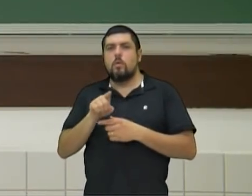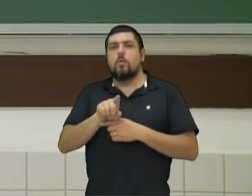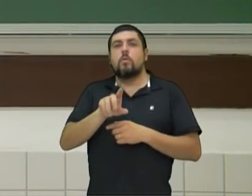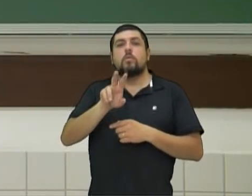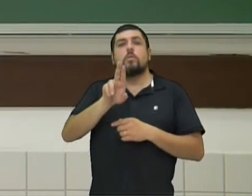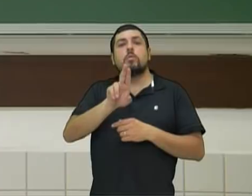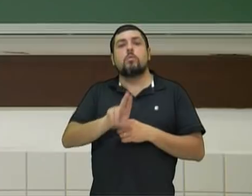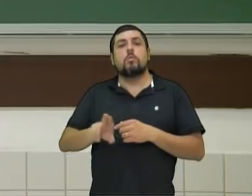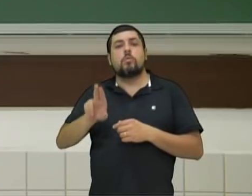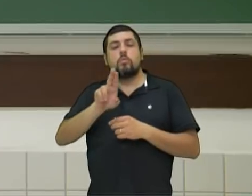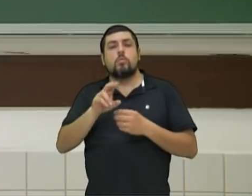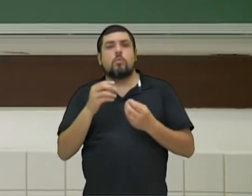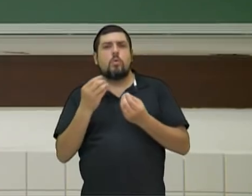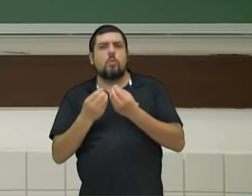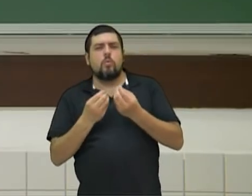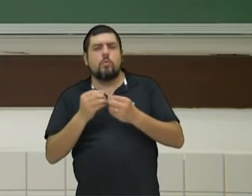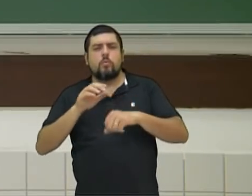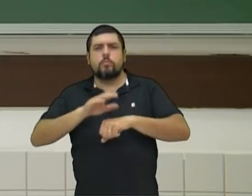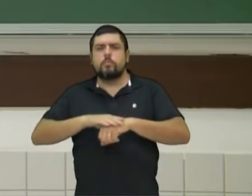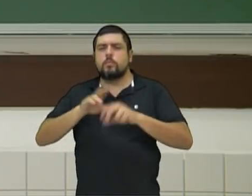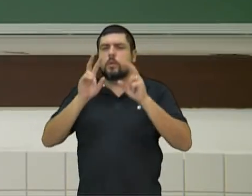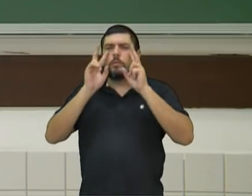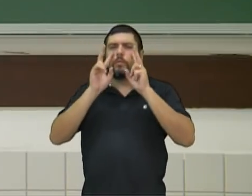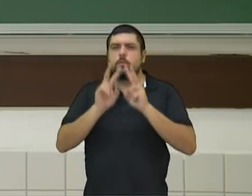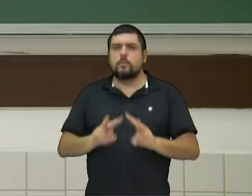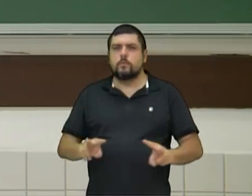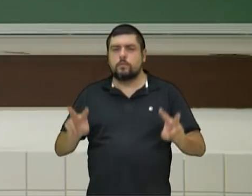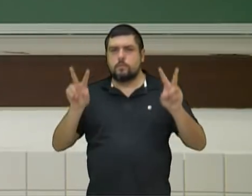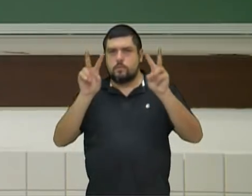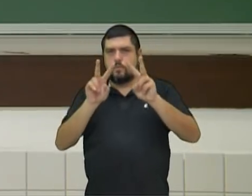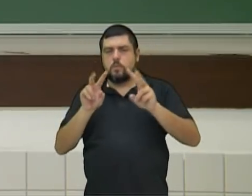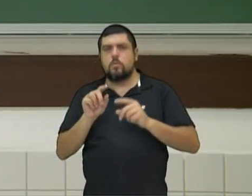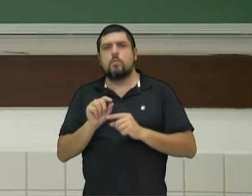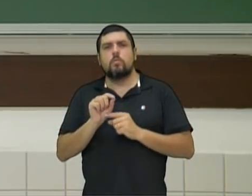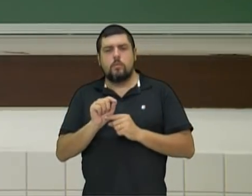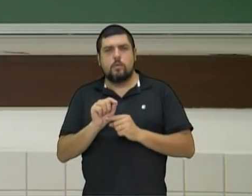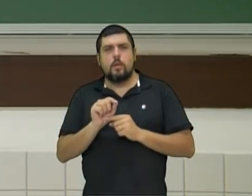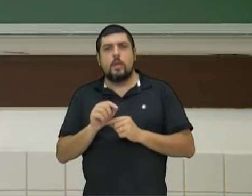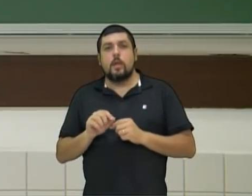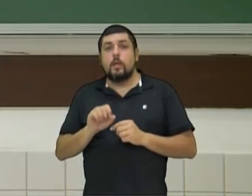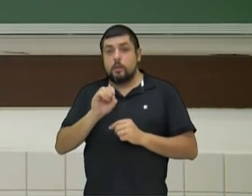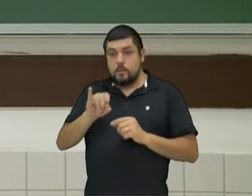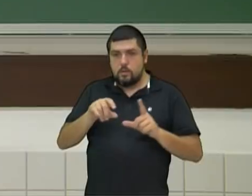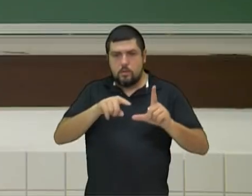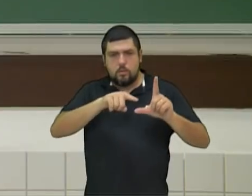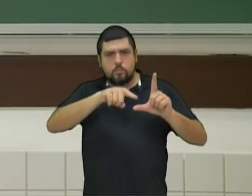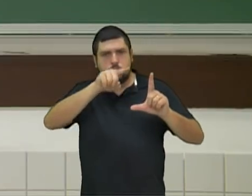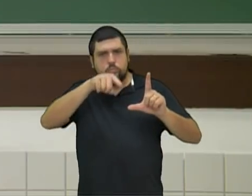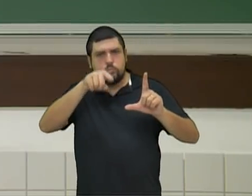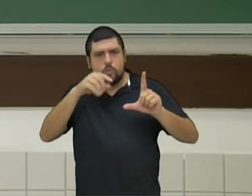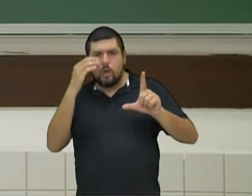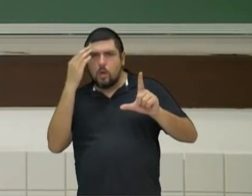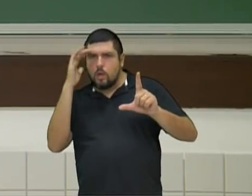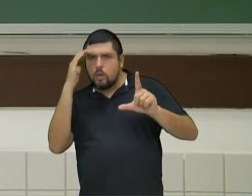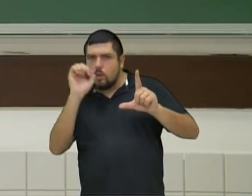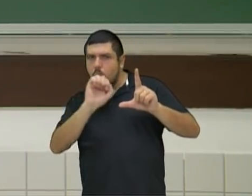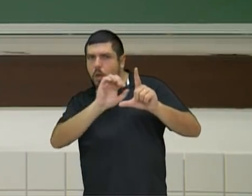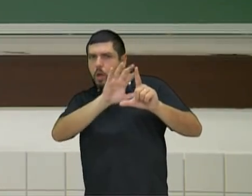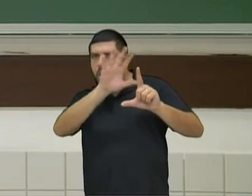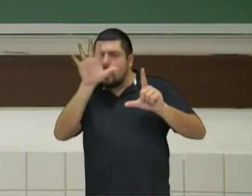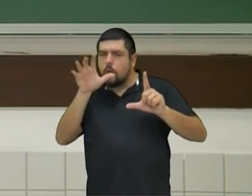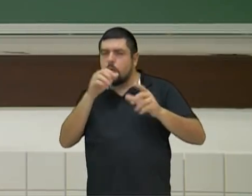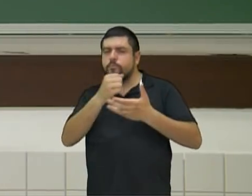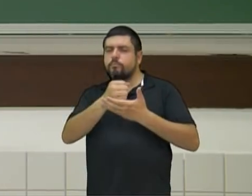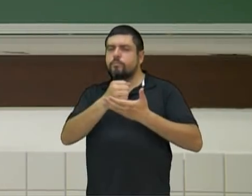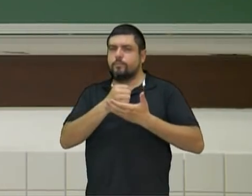demonstrar melhor a situação, para ficar mais visual. Isso é muito... Quem entende bem no gráfico consegue perceber isso, tá bom? Então, a professora espera